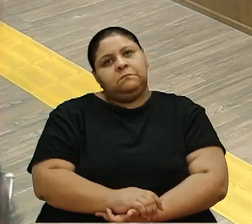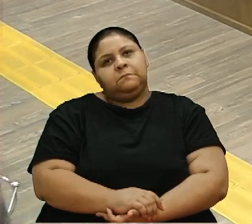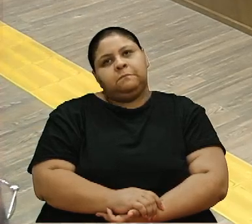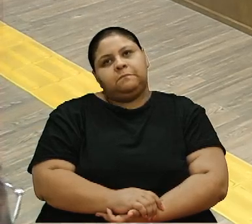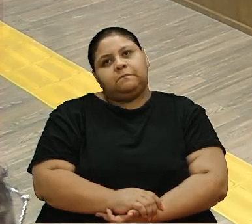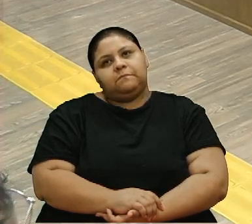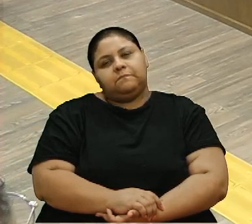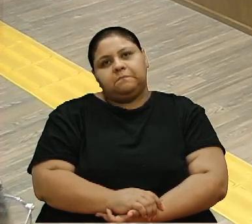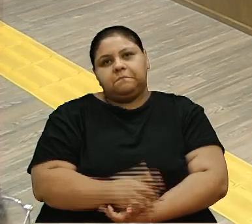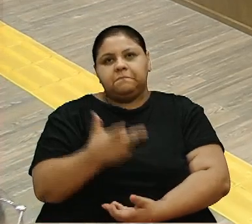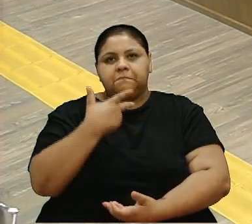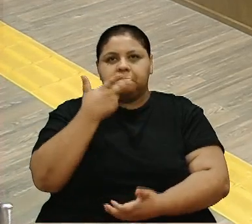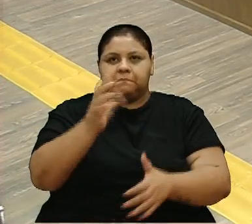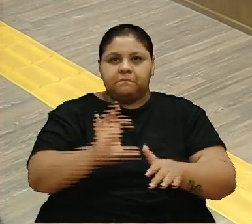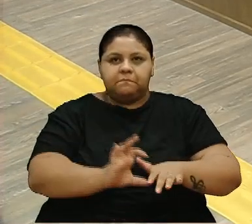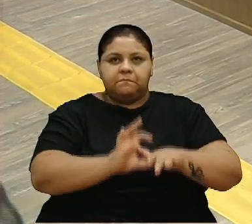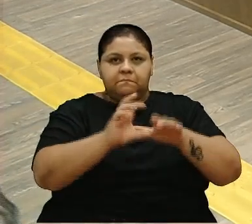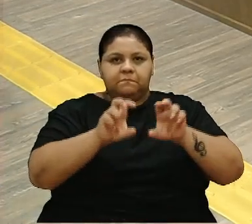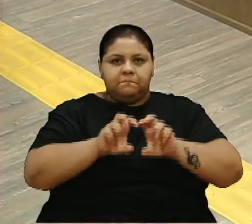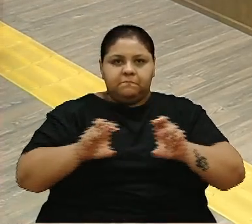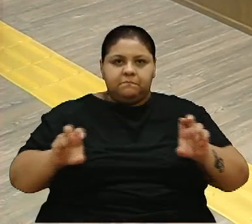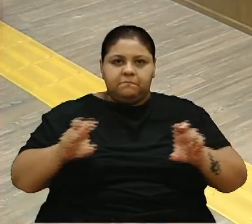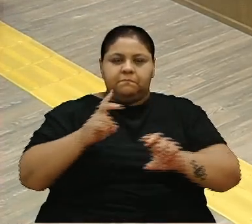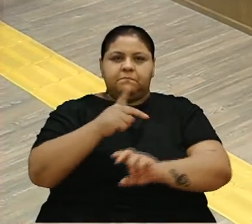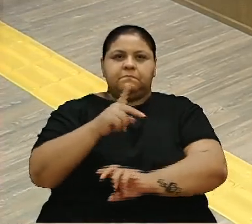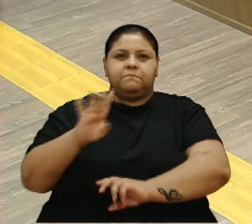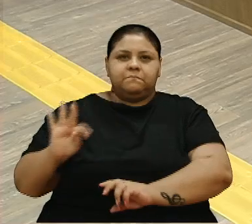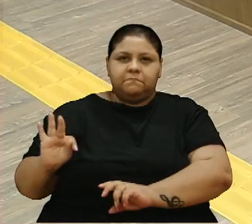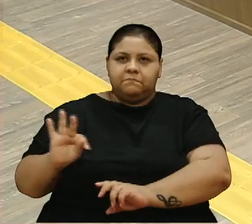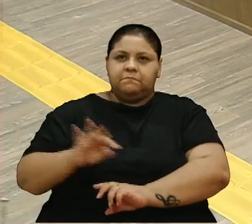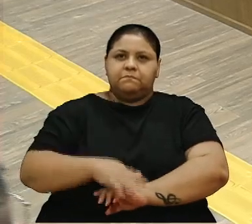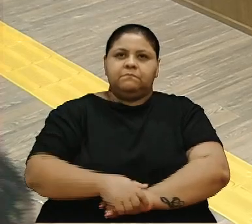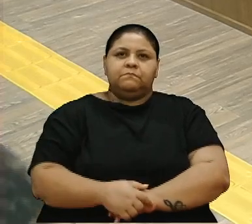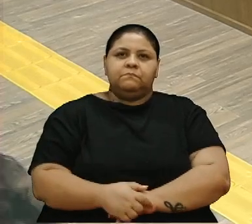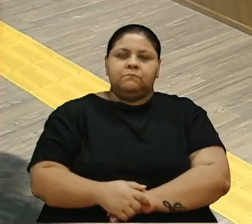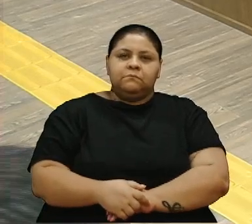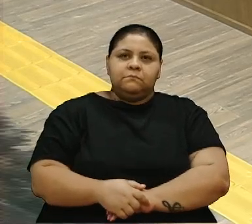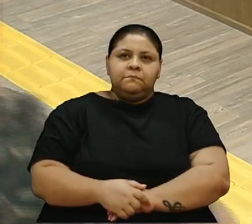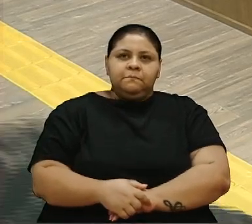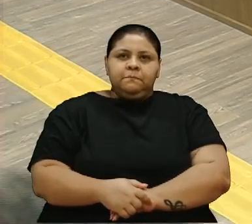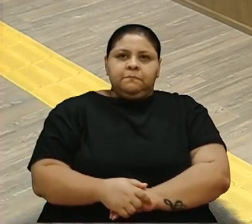Uma declaração de líder para a bancada do PT. Pois não.